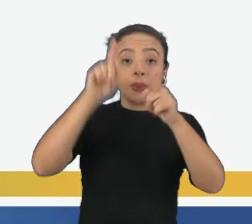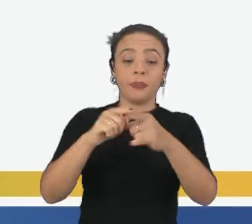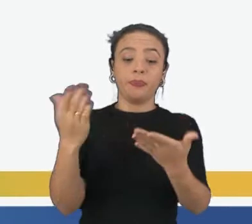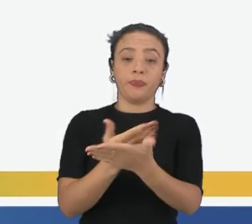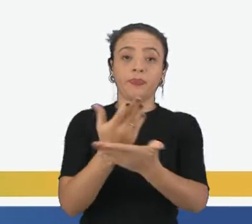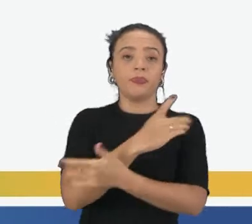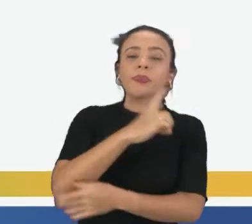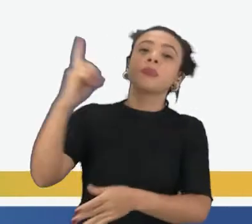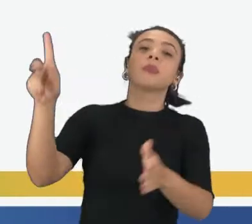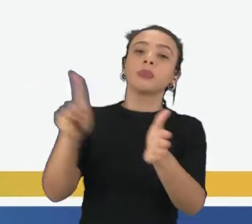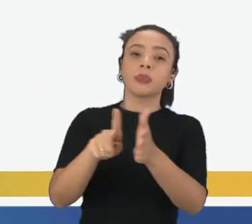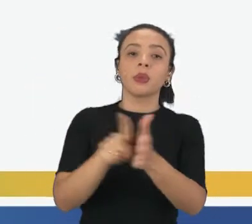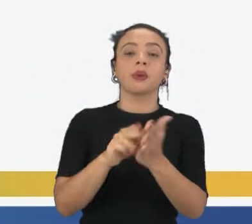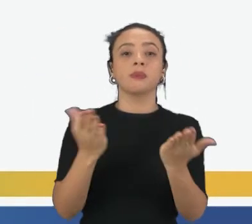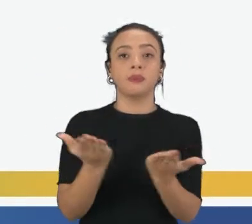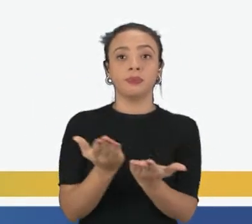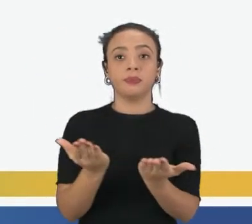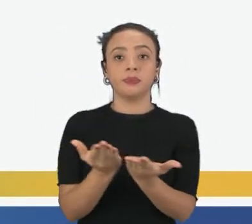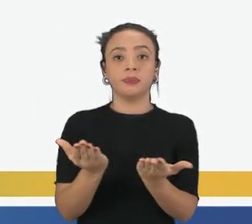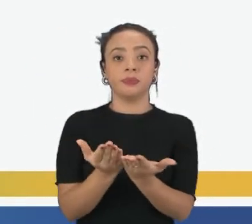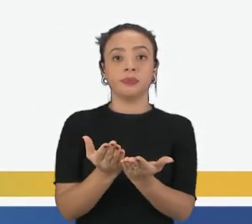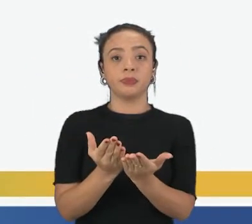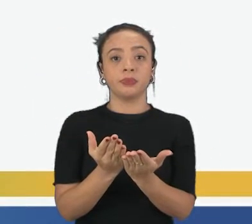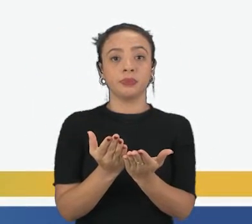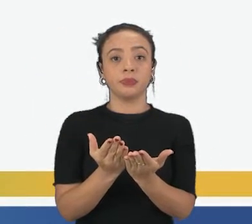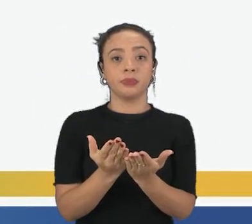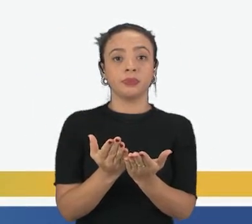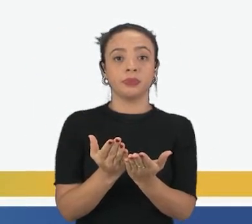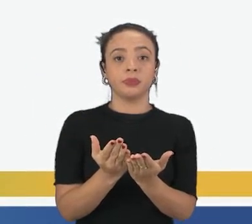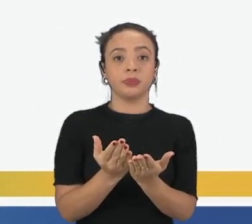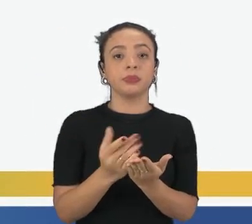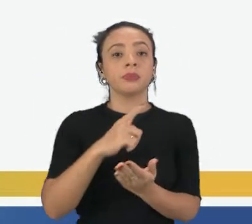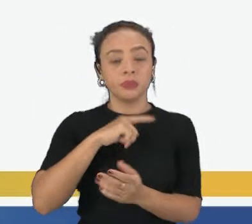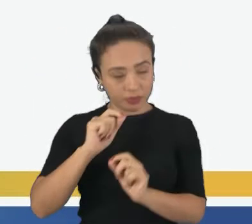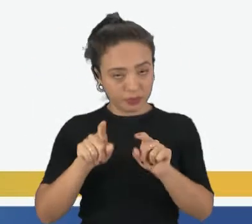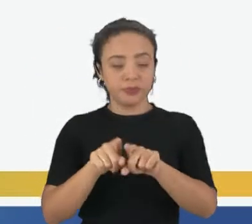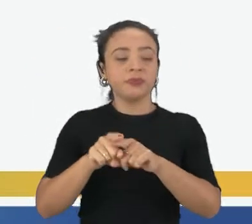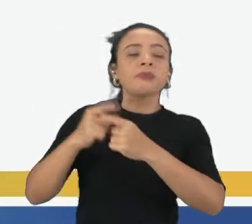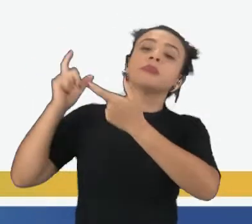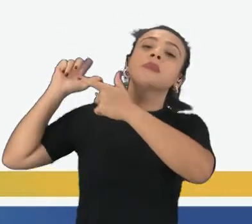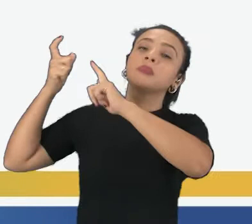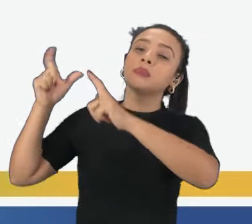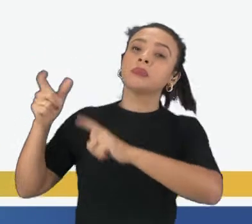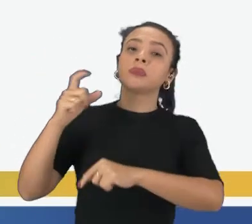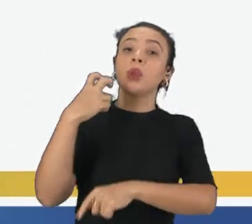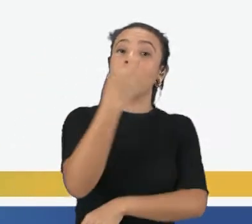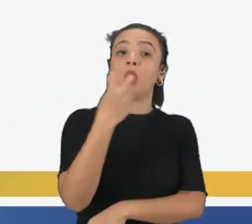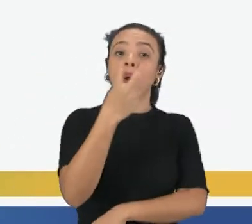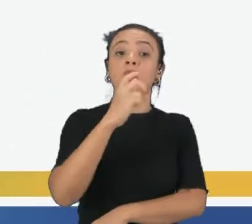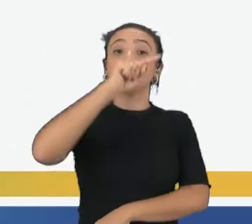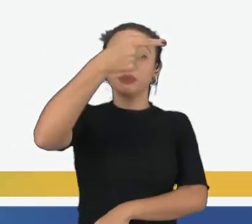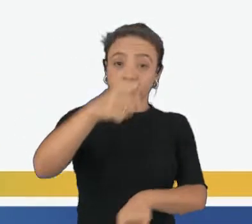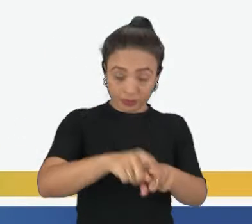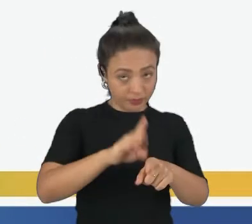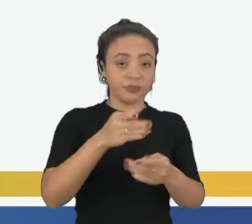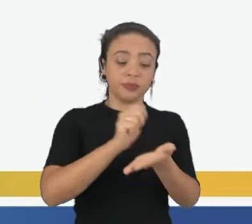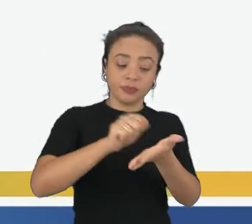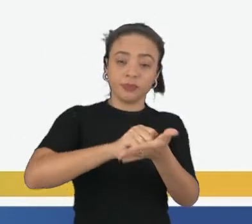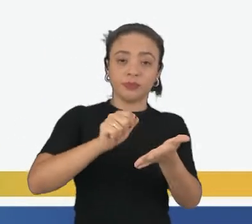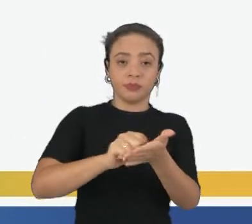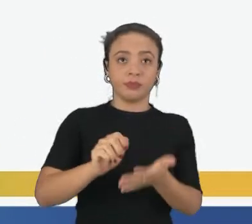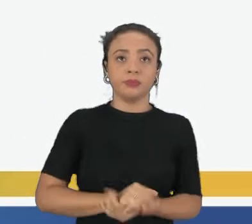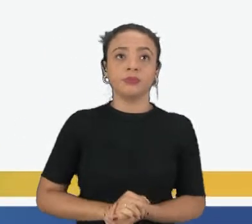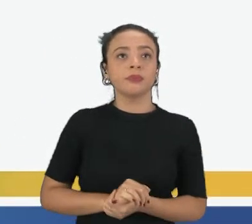Bíblia do cristianismo a eles têm tradições orais que foram posteriormente escritas não é